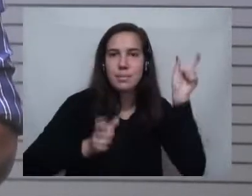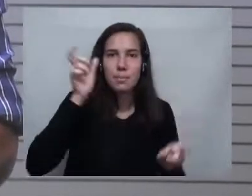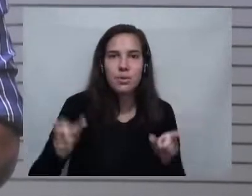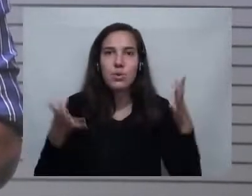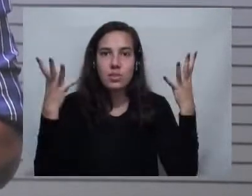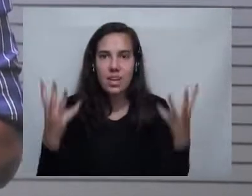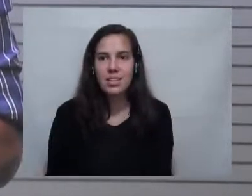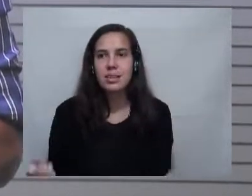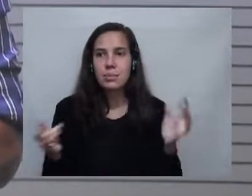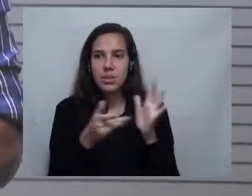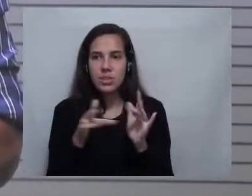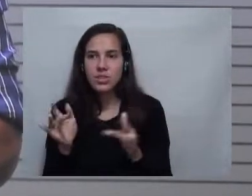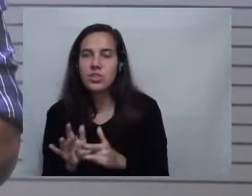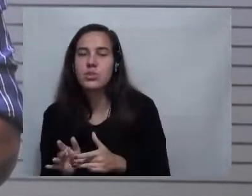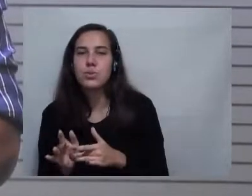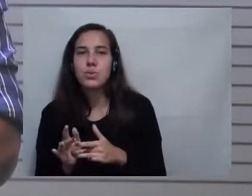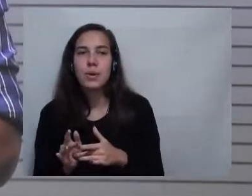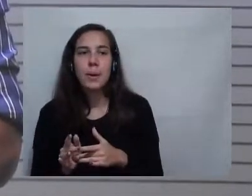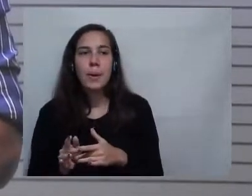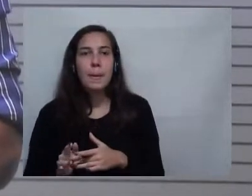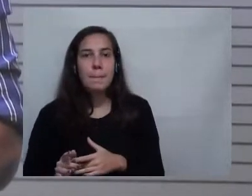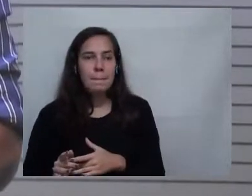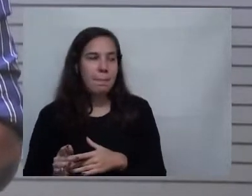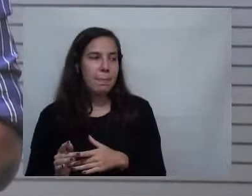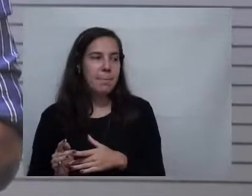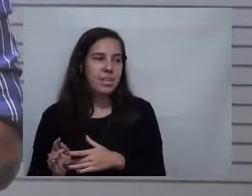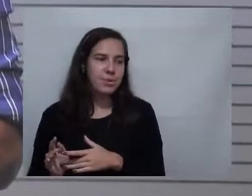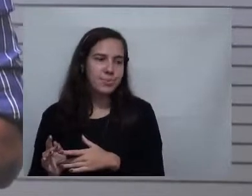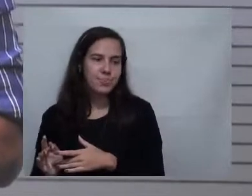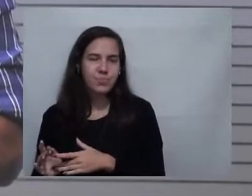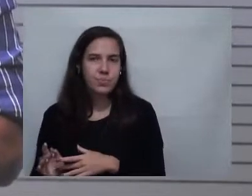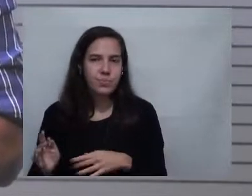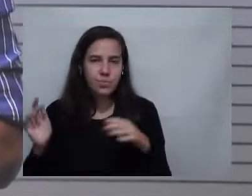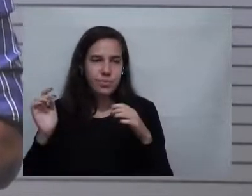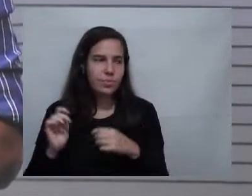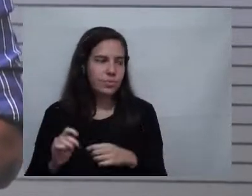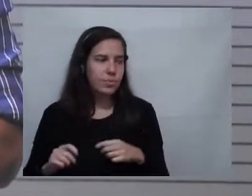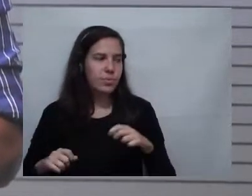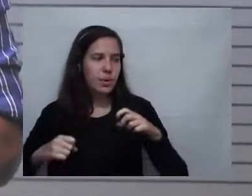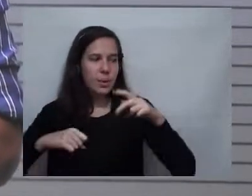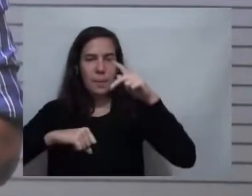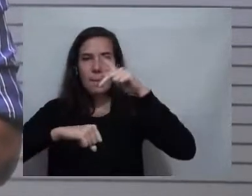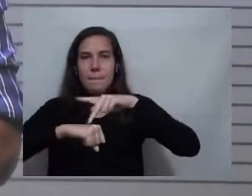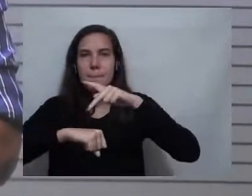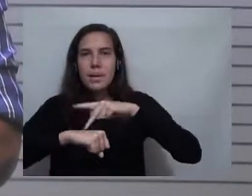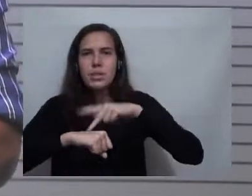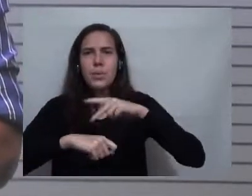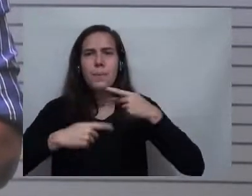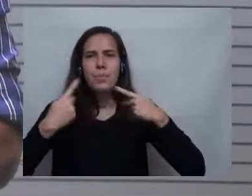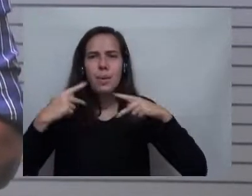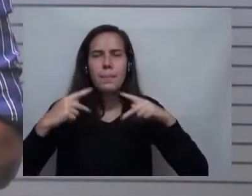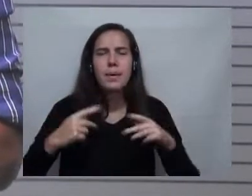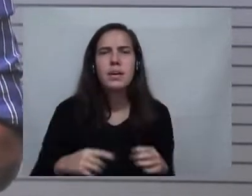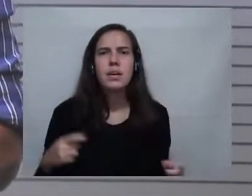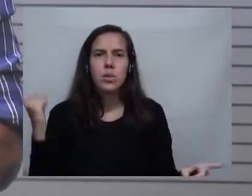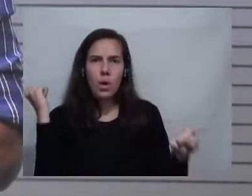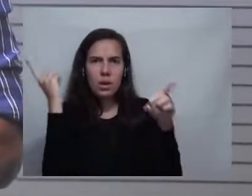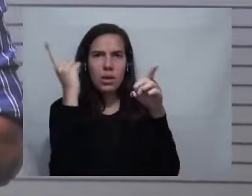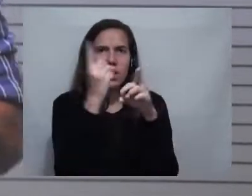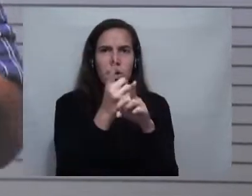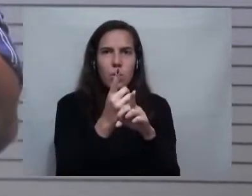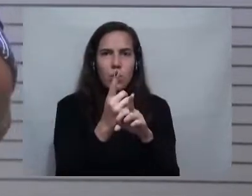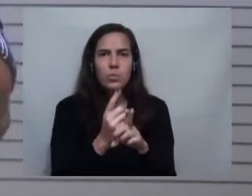habitavam em lida encontrou ali certo homem chamado Enéias que havia oito anos de azia de cama